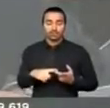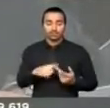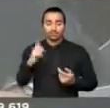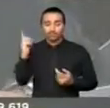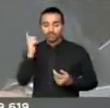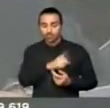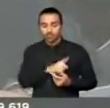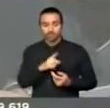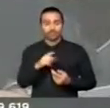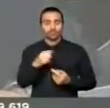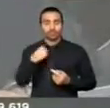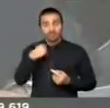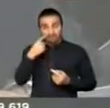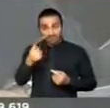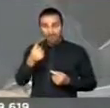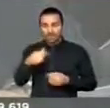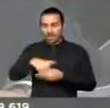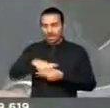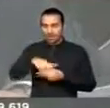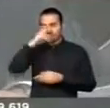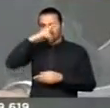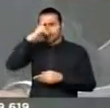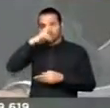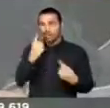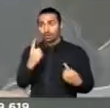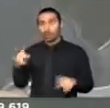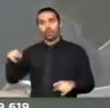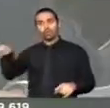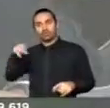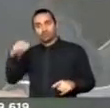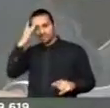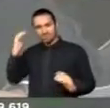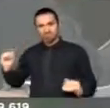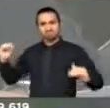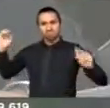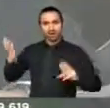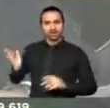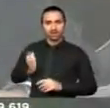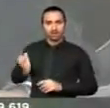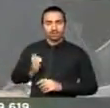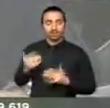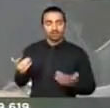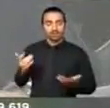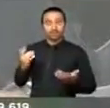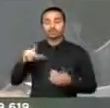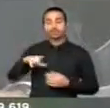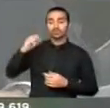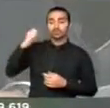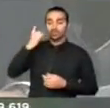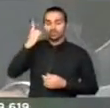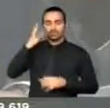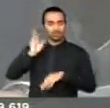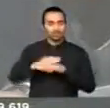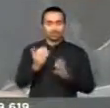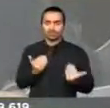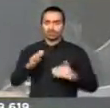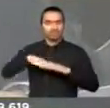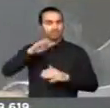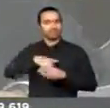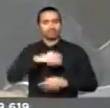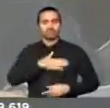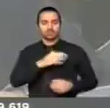numa eleição histórica, e contra os poderosos dali de Alagoas, ter sido o deputado mais jovem e mais votado no meu Estado.